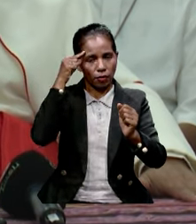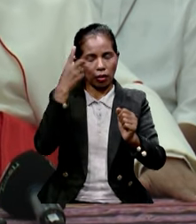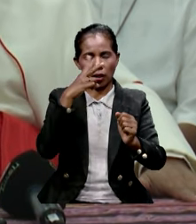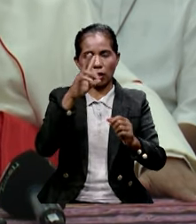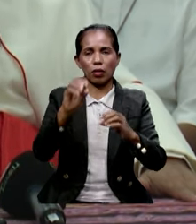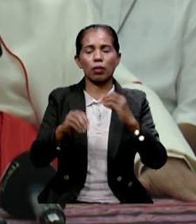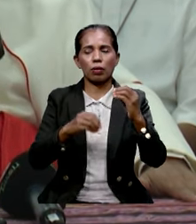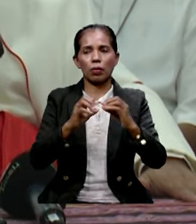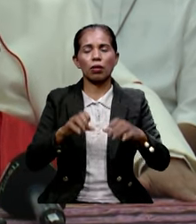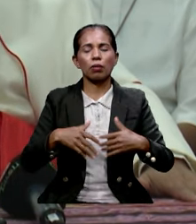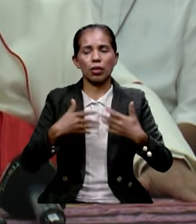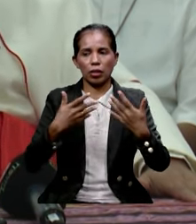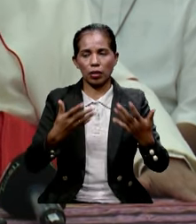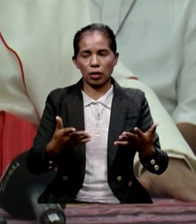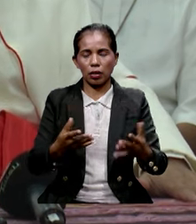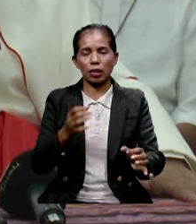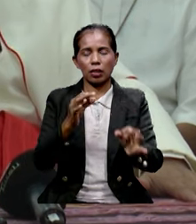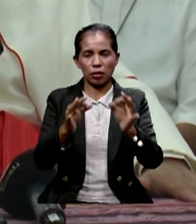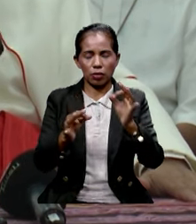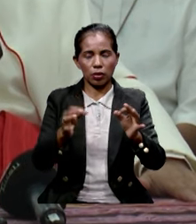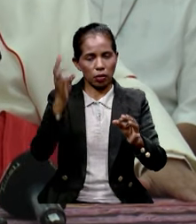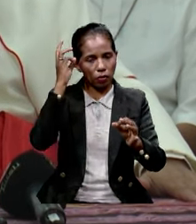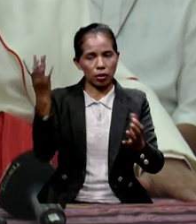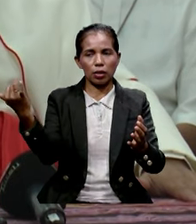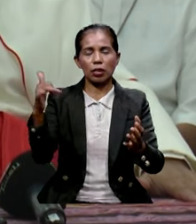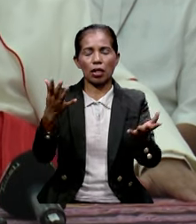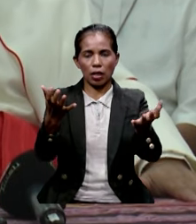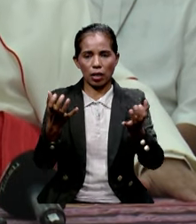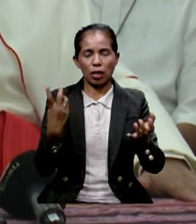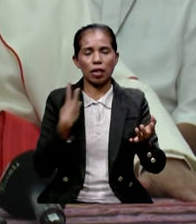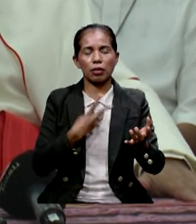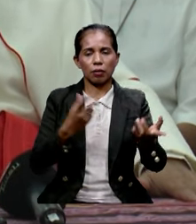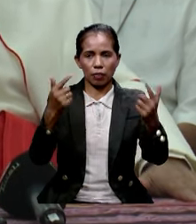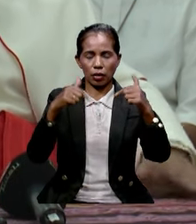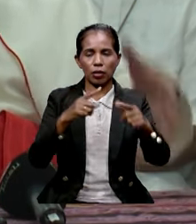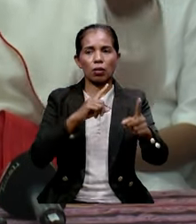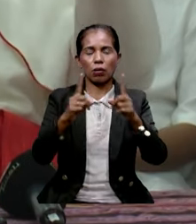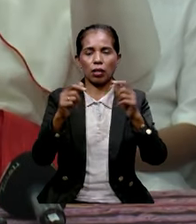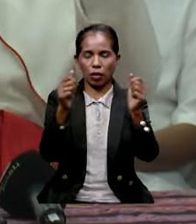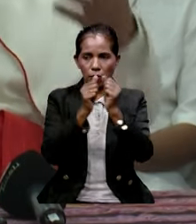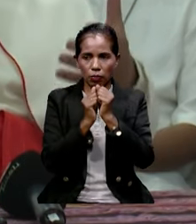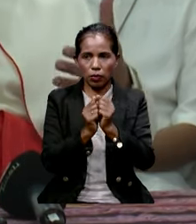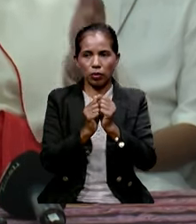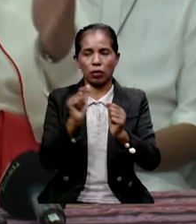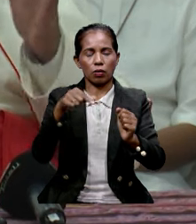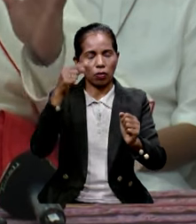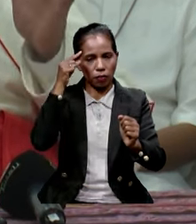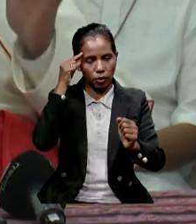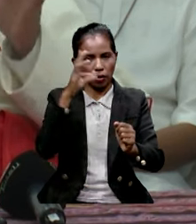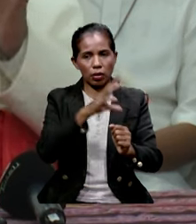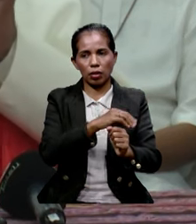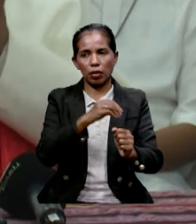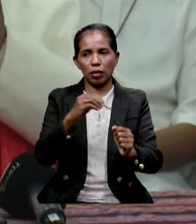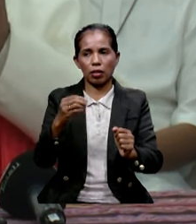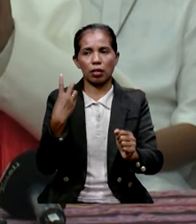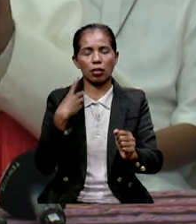o ensaio que está próxima, sem dúvida, se na cara que tu mais, mas bem, estamos tendo com a lia muito, com a itania governo, também da né, a nossa